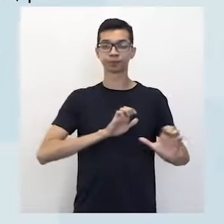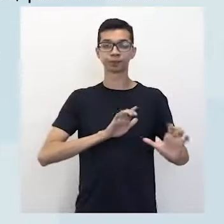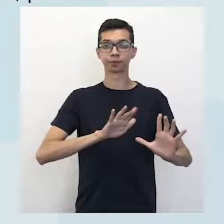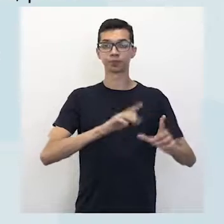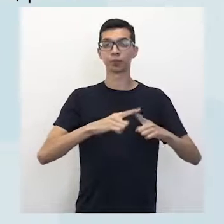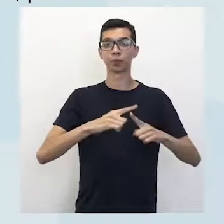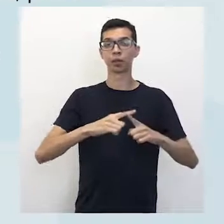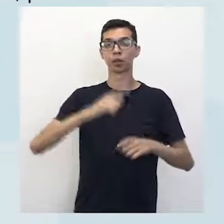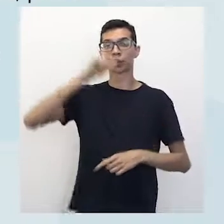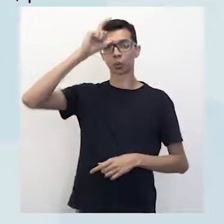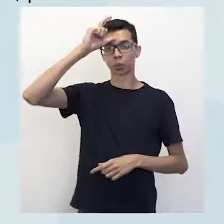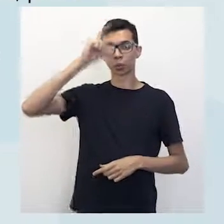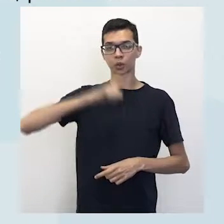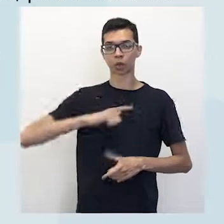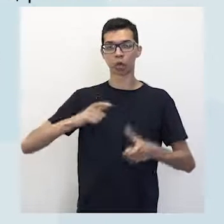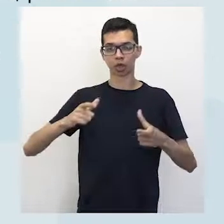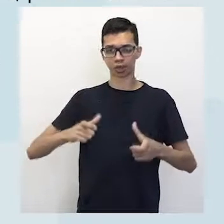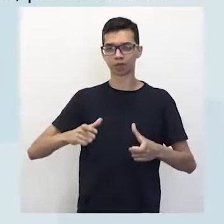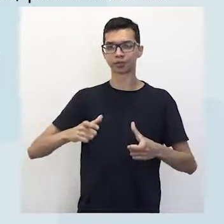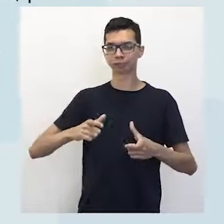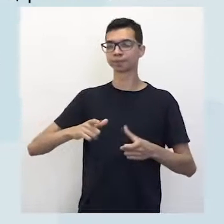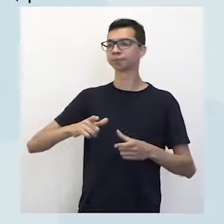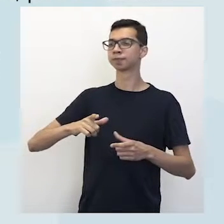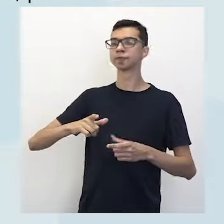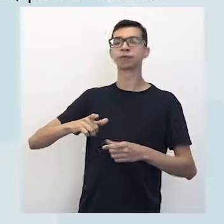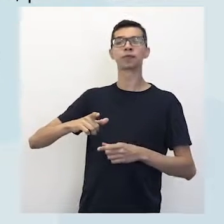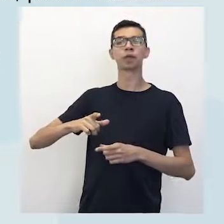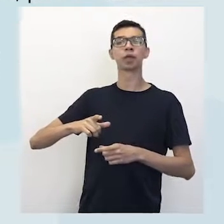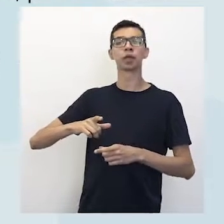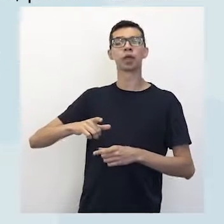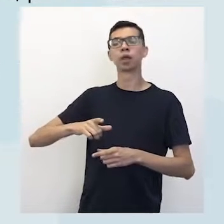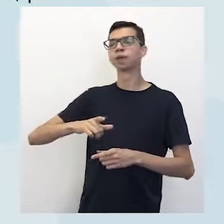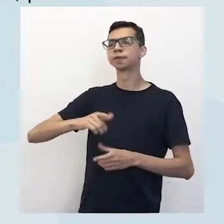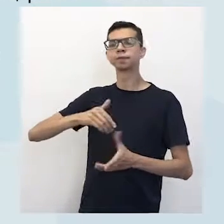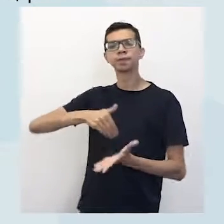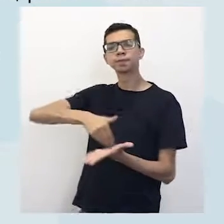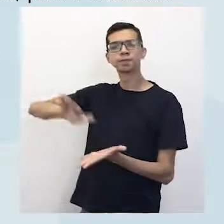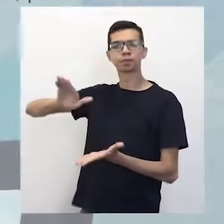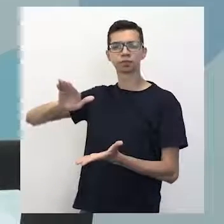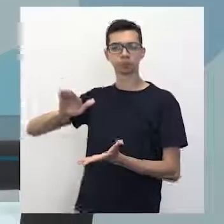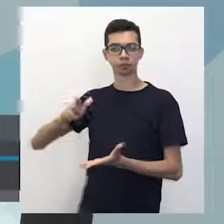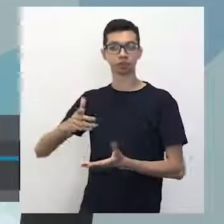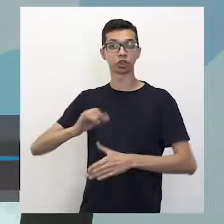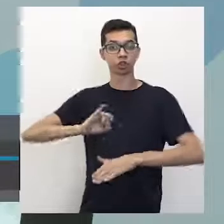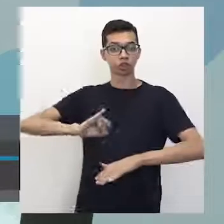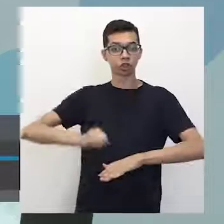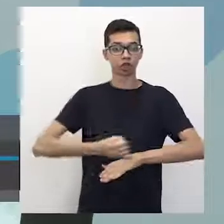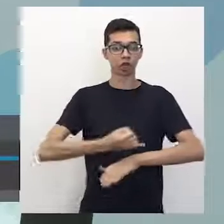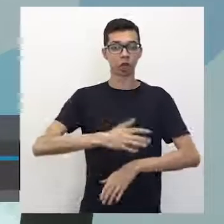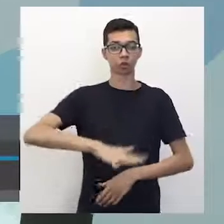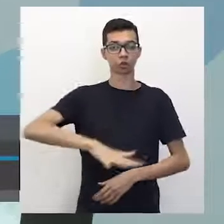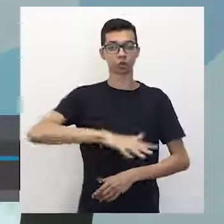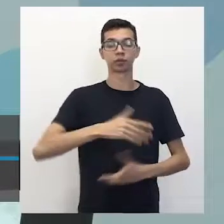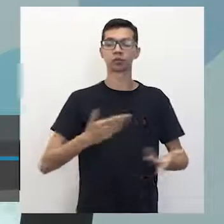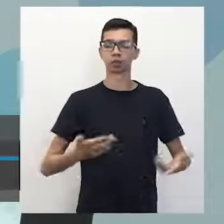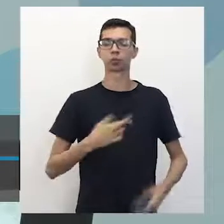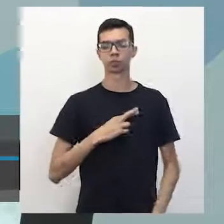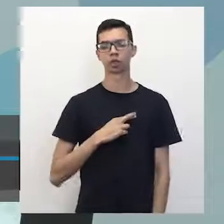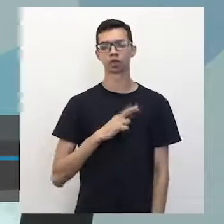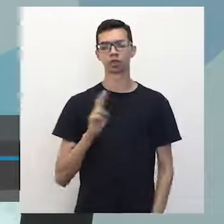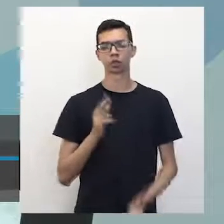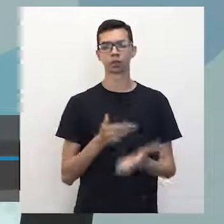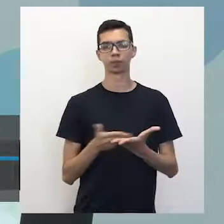turcos muçulmanos de Jerusalém, tá? Isso é um ensejo religioso, mas nós tivemos também